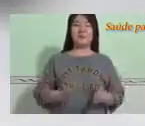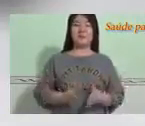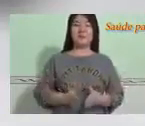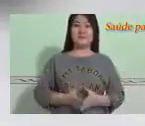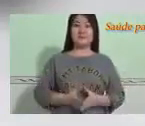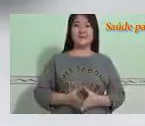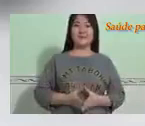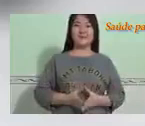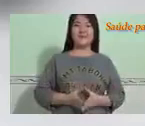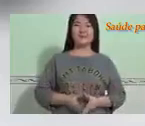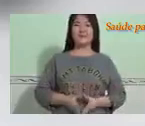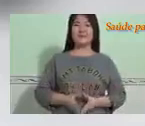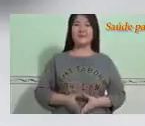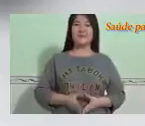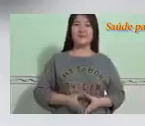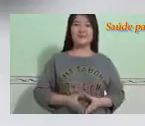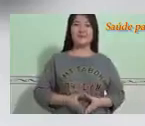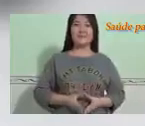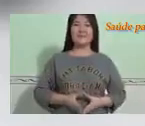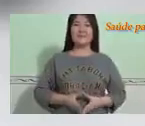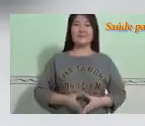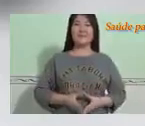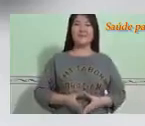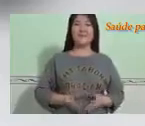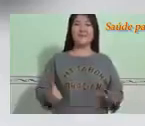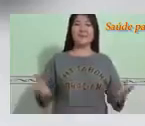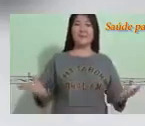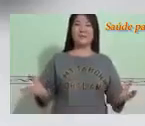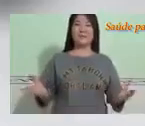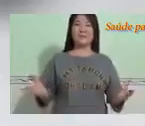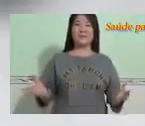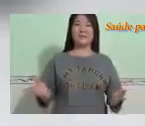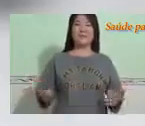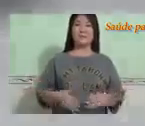ser usadas para regenerar os tecidos degradados,